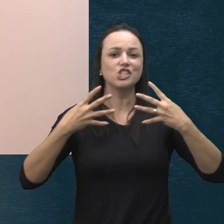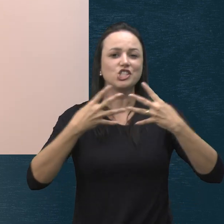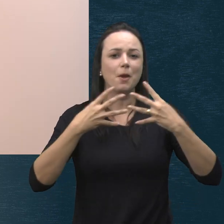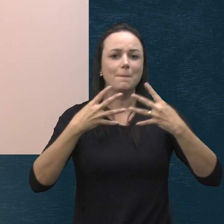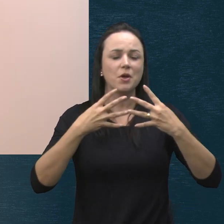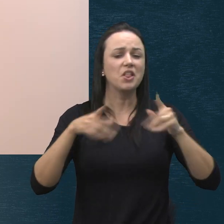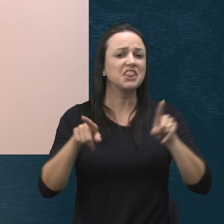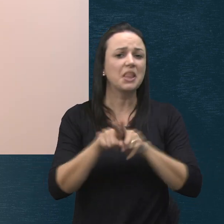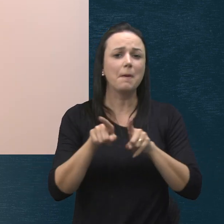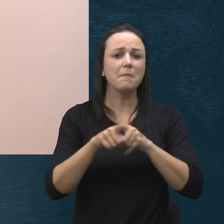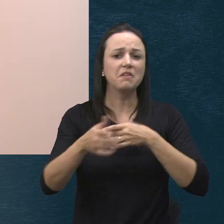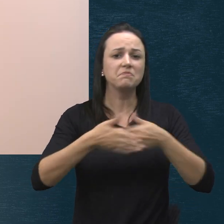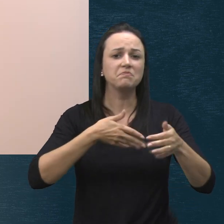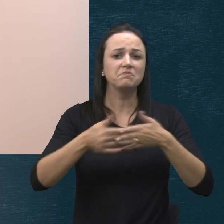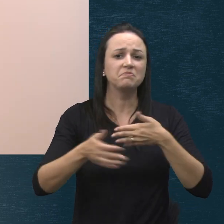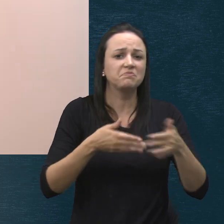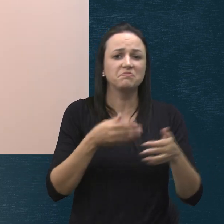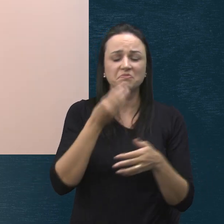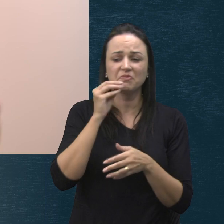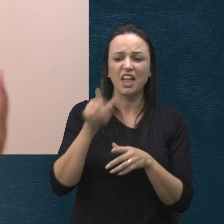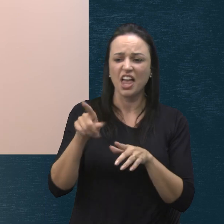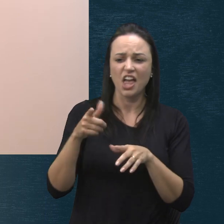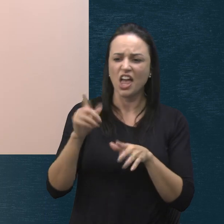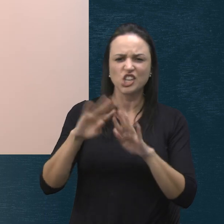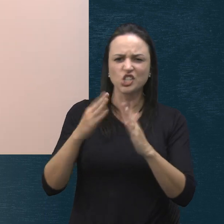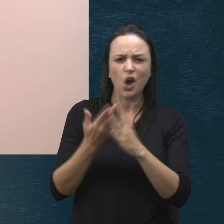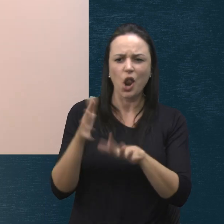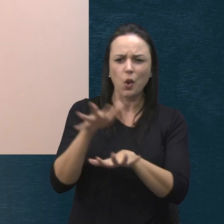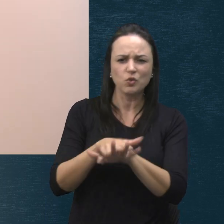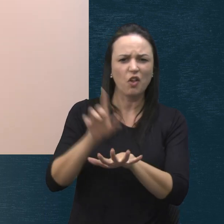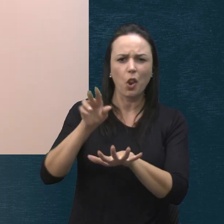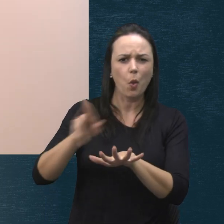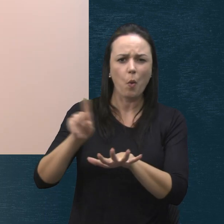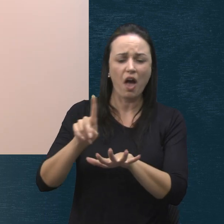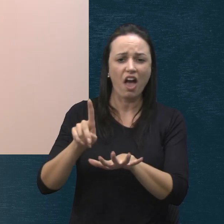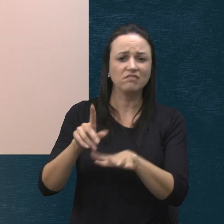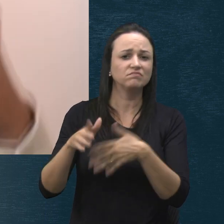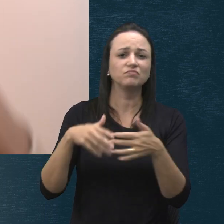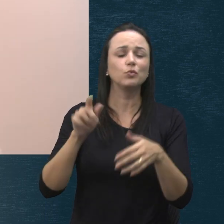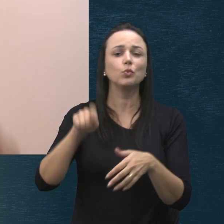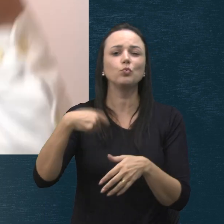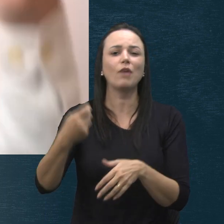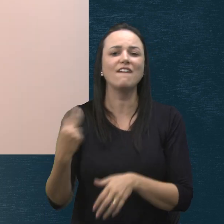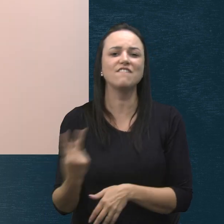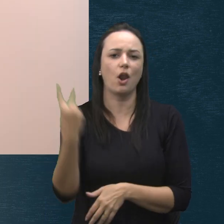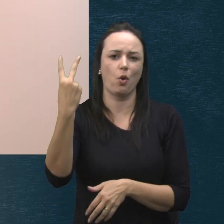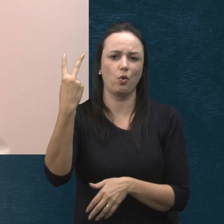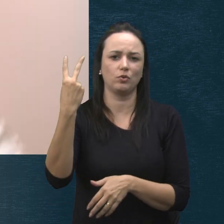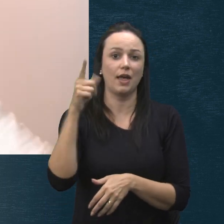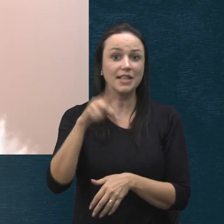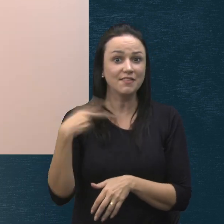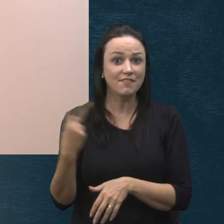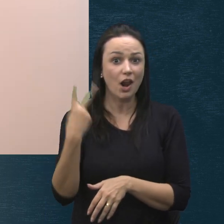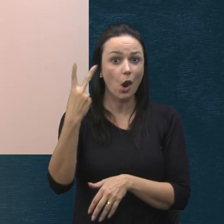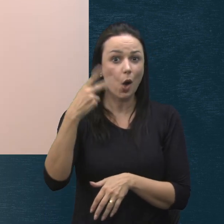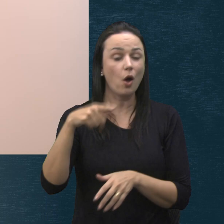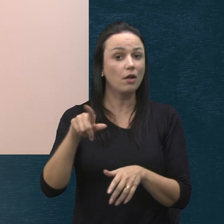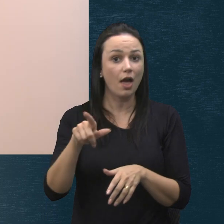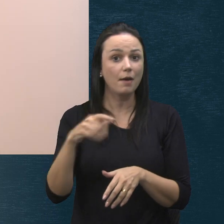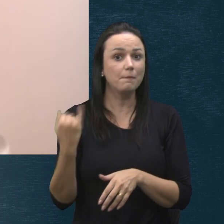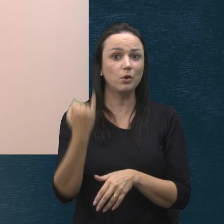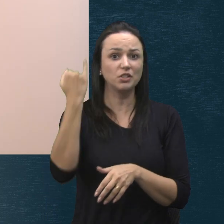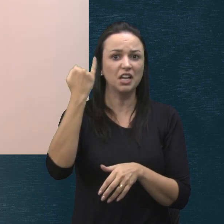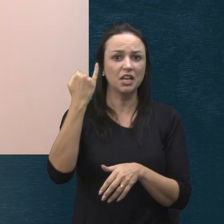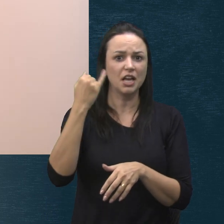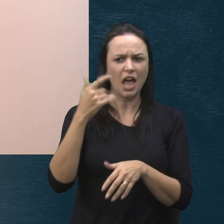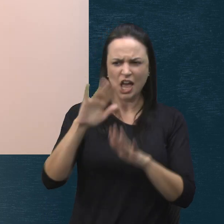filhos estejam numa escola que não é inclusiva. Este não é um valor que a sociedade brasileira diz, não, esse valor é fundamental. Que absurdo, a escola não